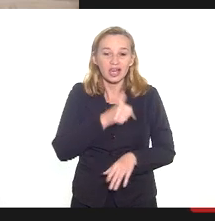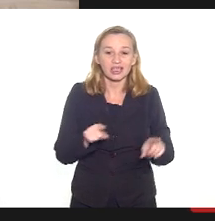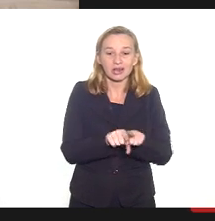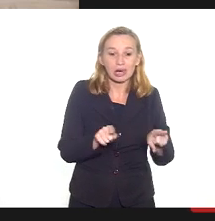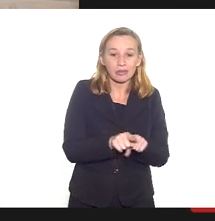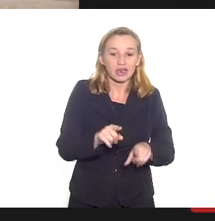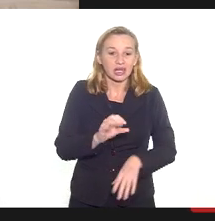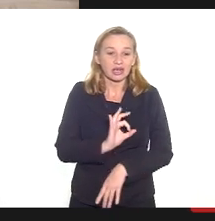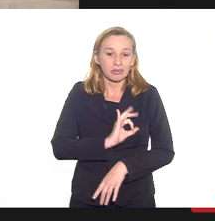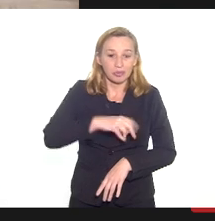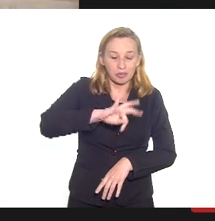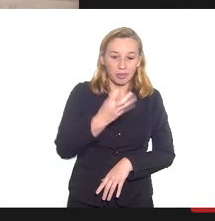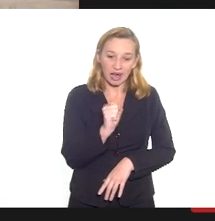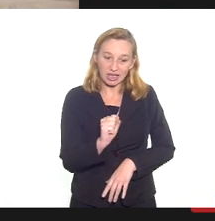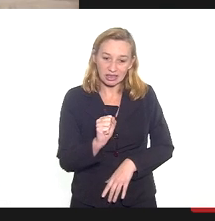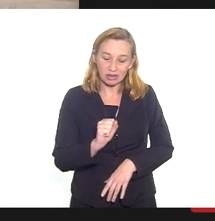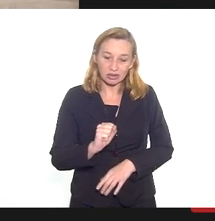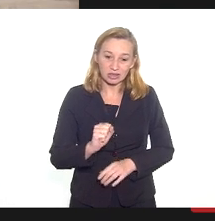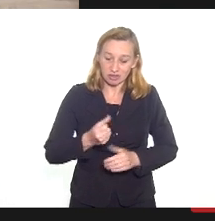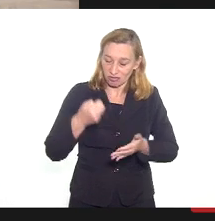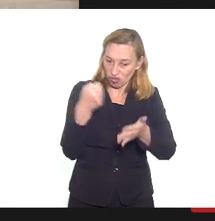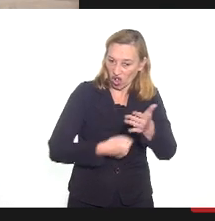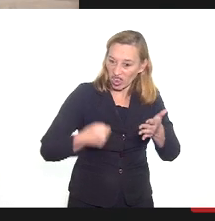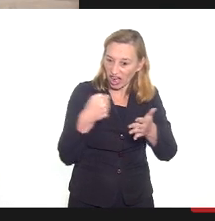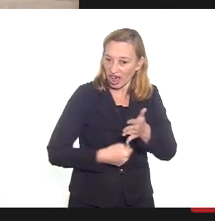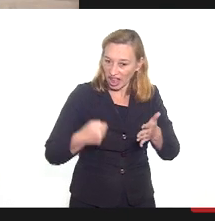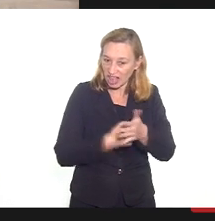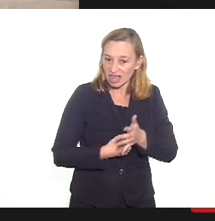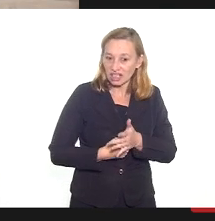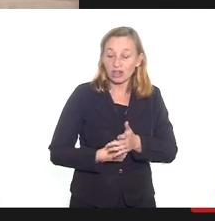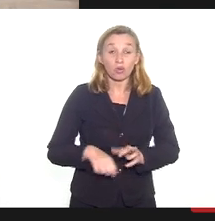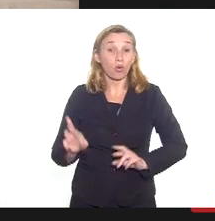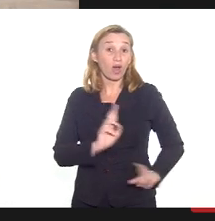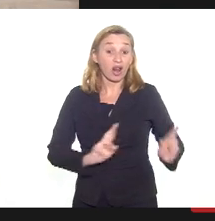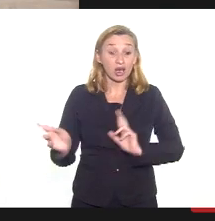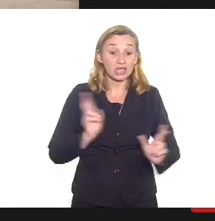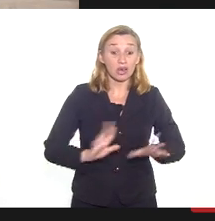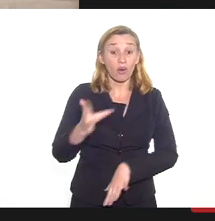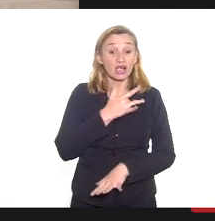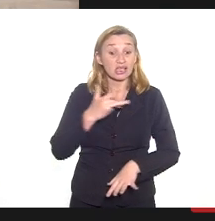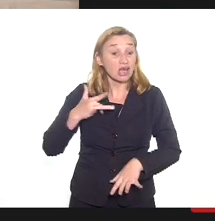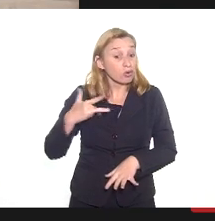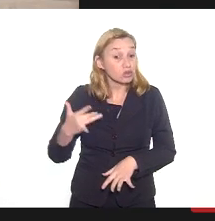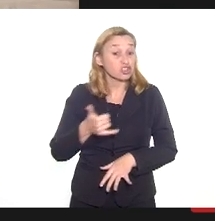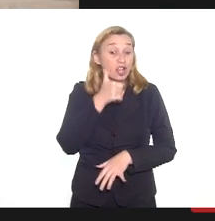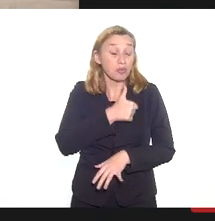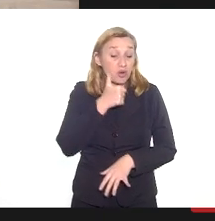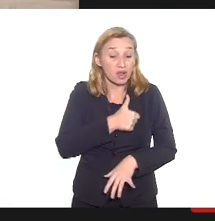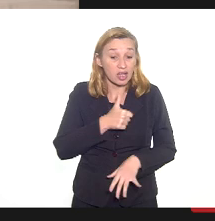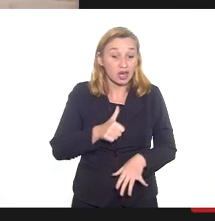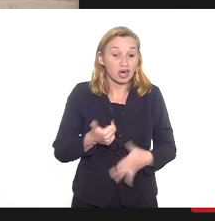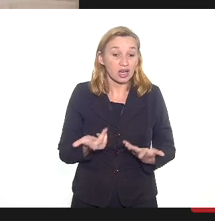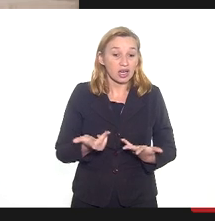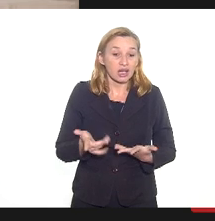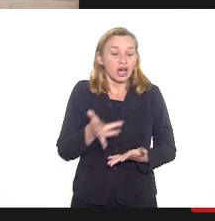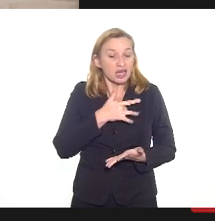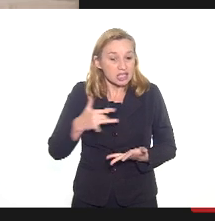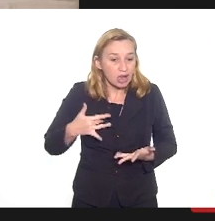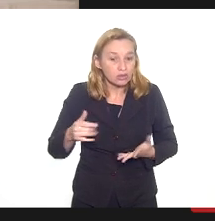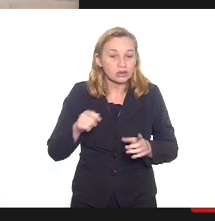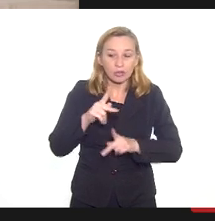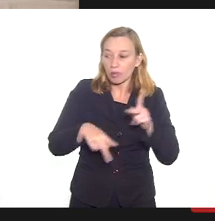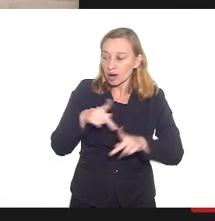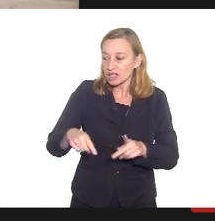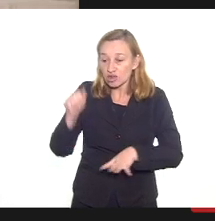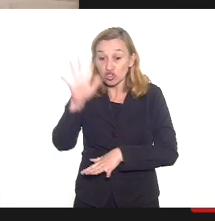deputada Marta Rocha tem sido aguerrida com relação à saúde da mulher, à saúde da população do modo